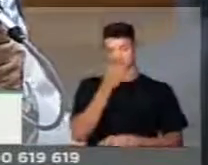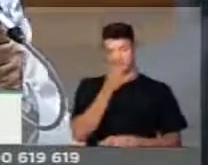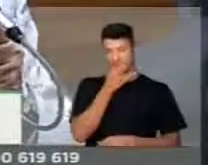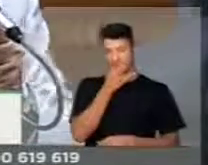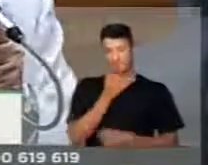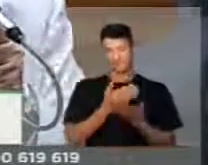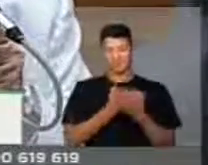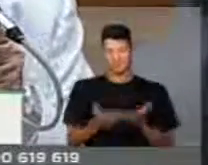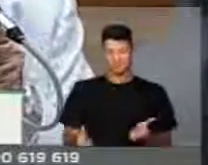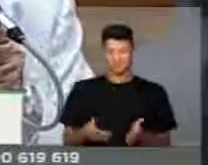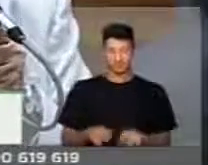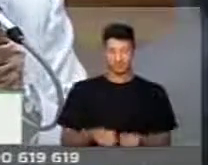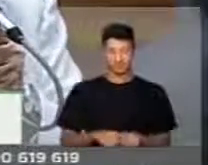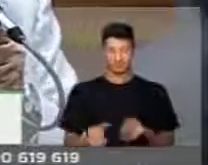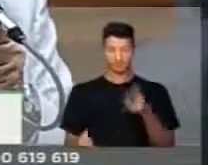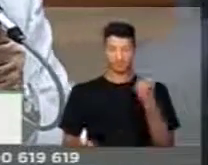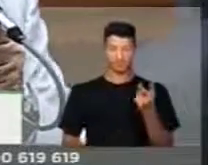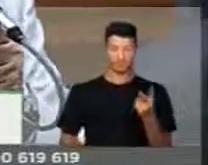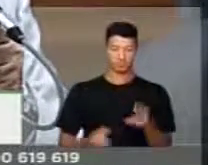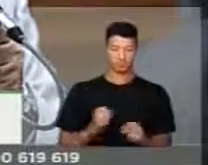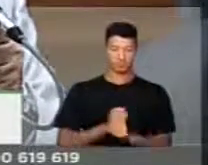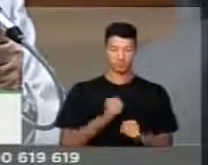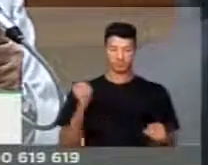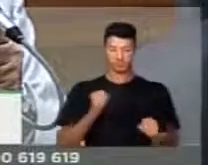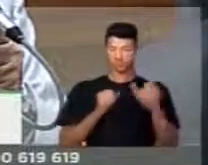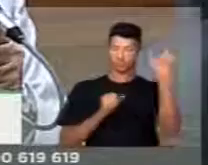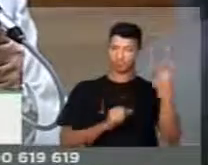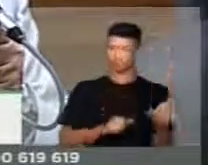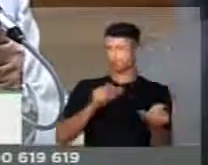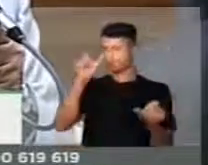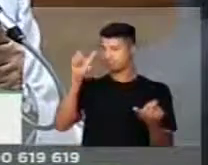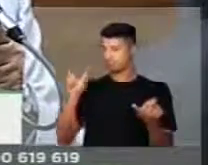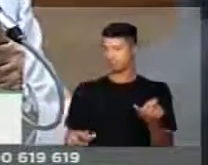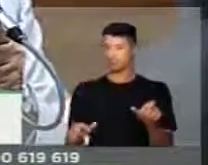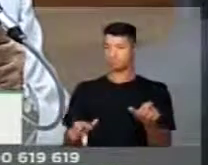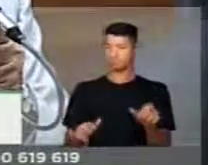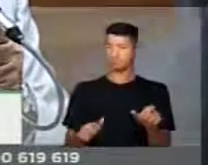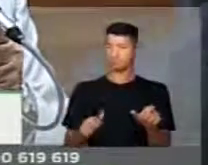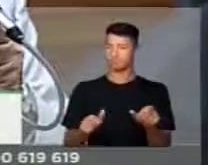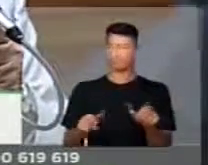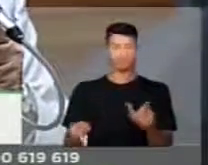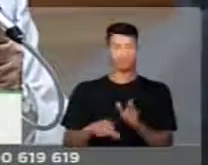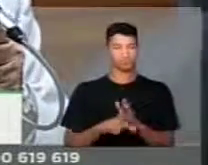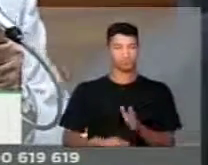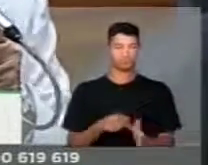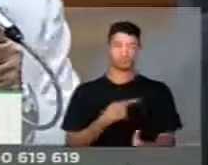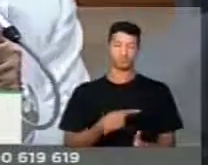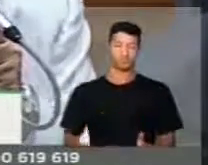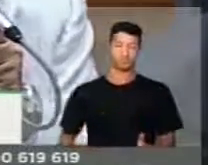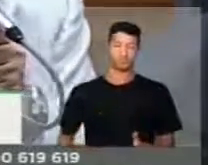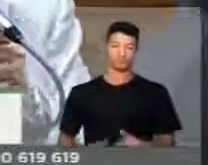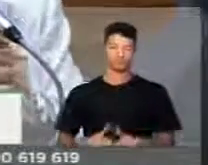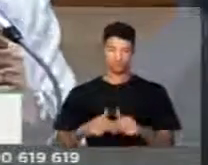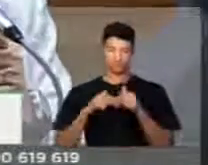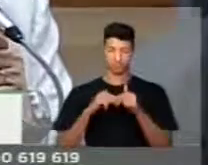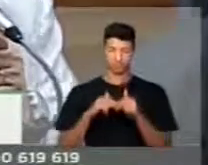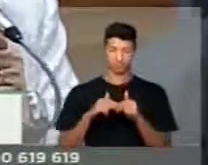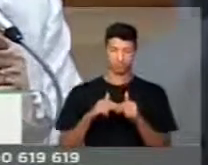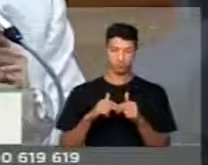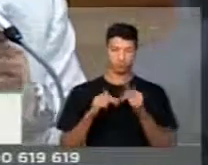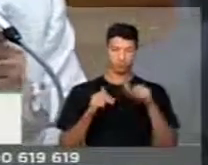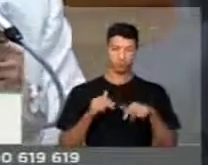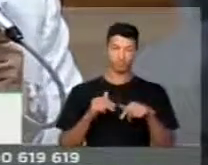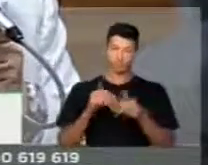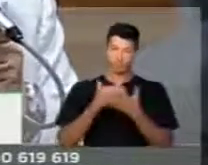entristecido, perde duas grandes figuras e dois grandes expoentes, senhor presidente. Portanto,